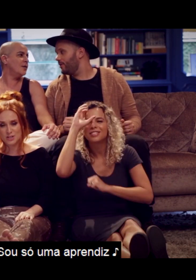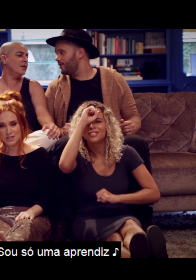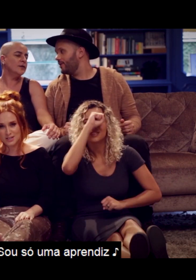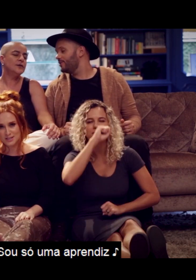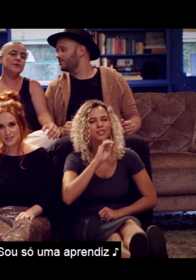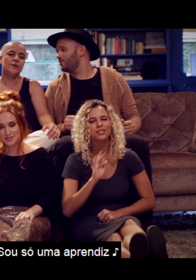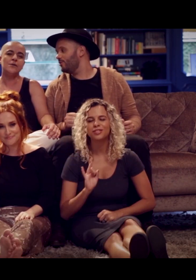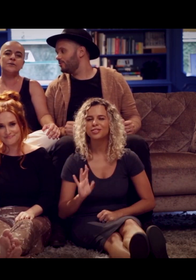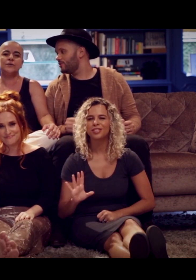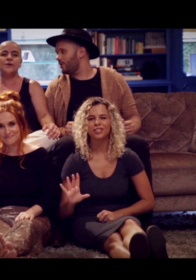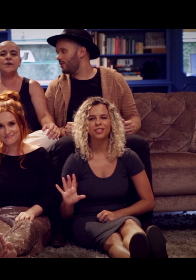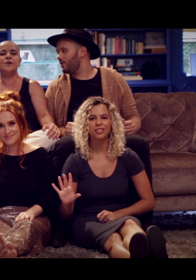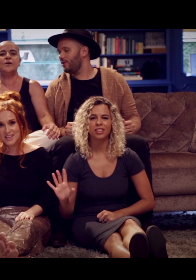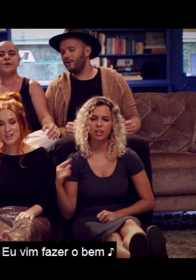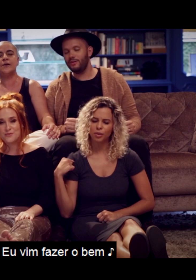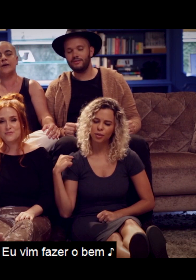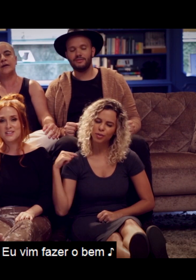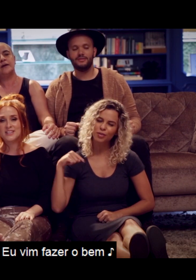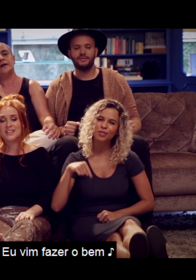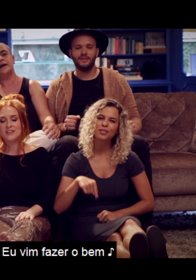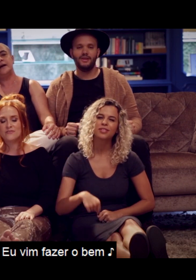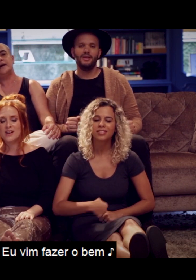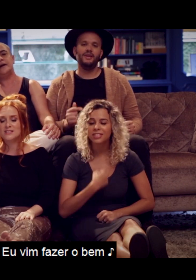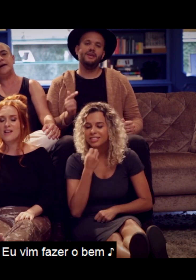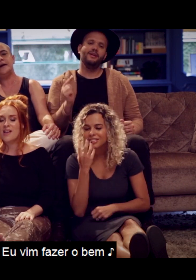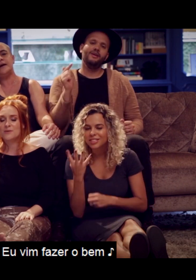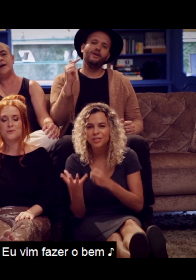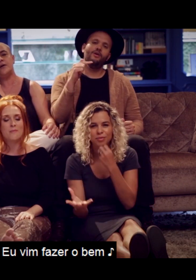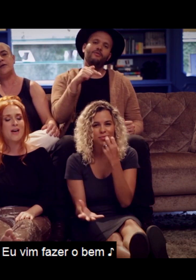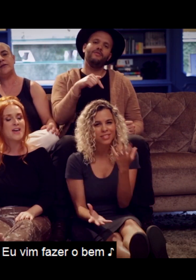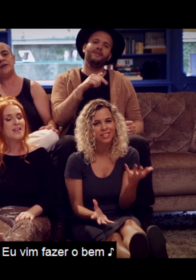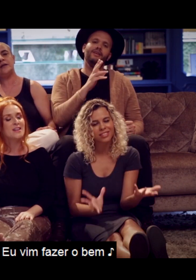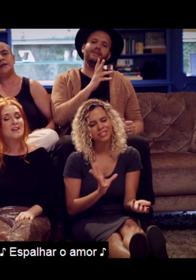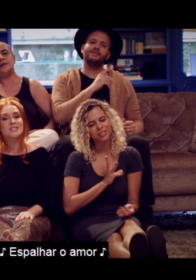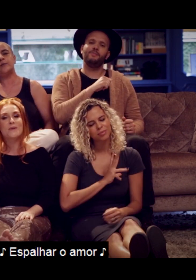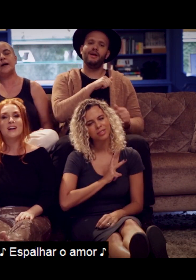sentada, Neca está à esquerda de Estevam. Eles cantam e Nayane sinaliza a letra em Libras.